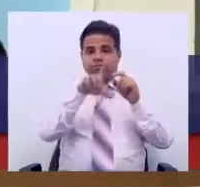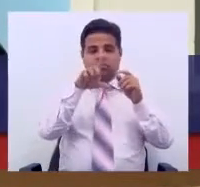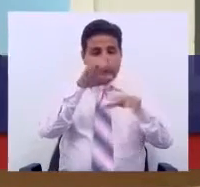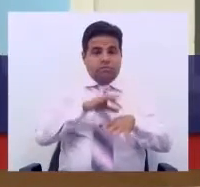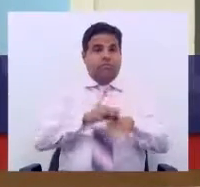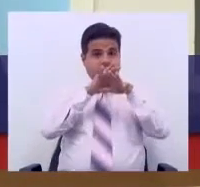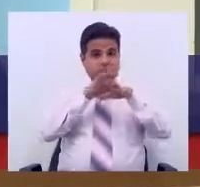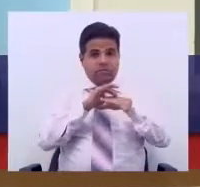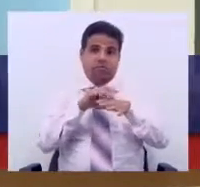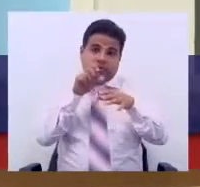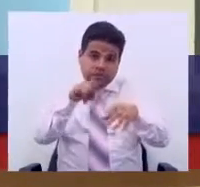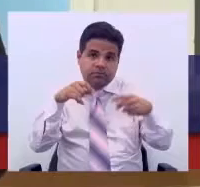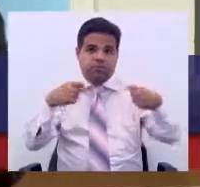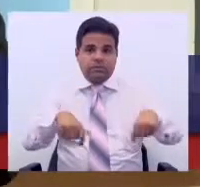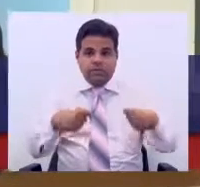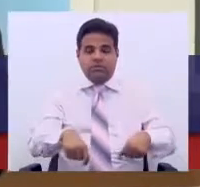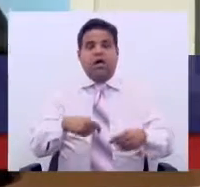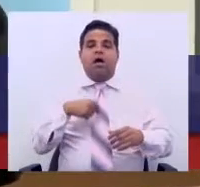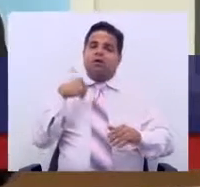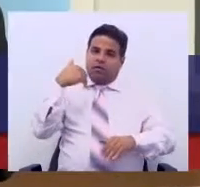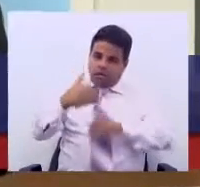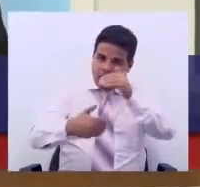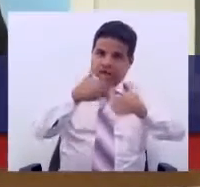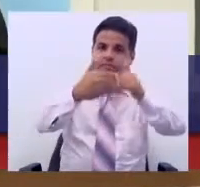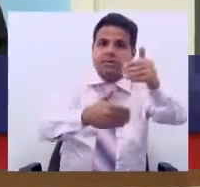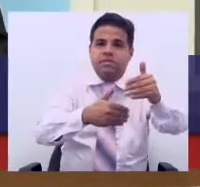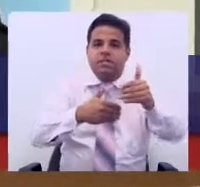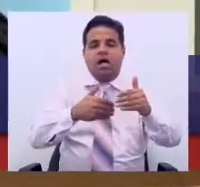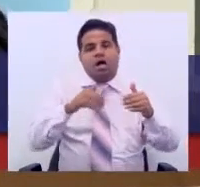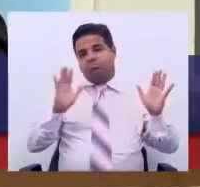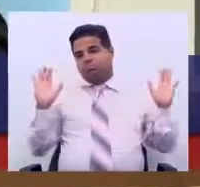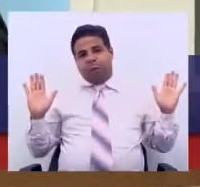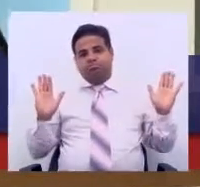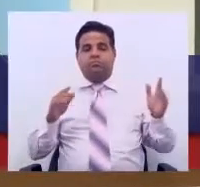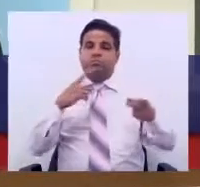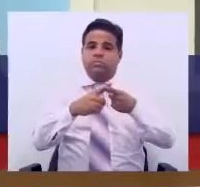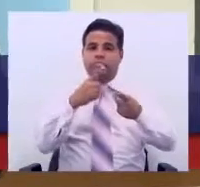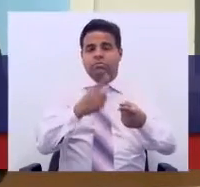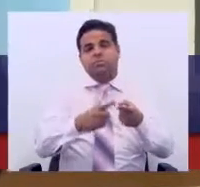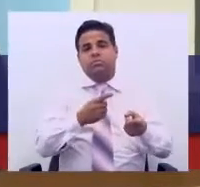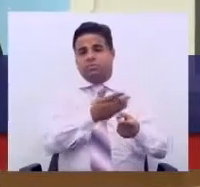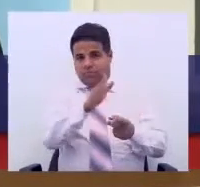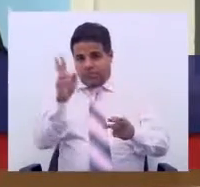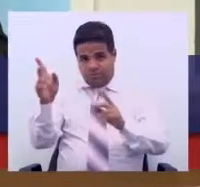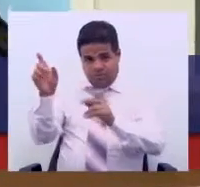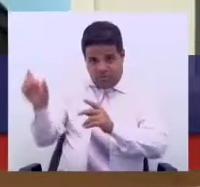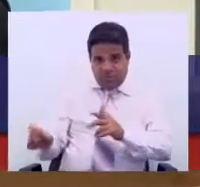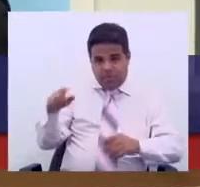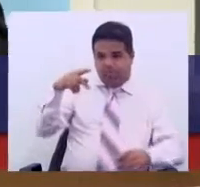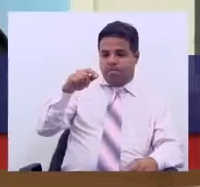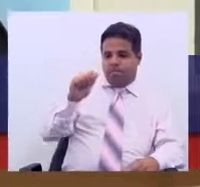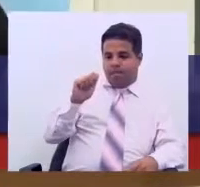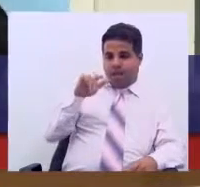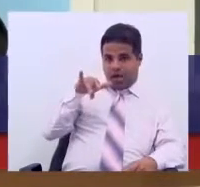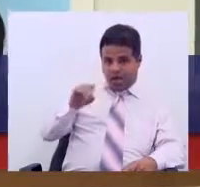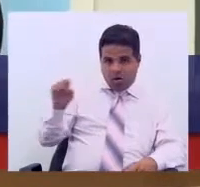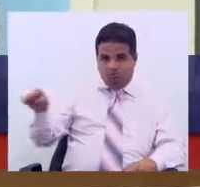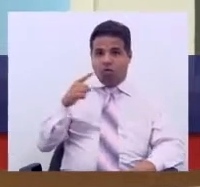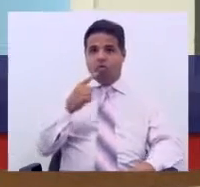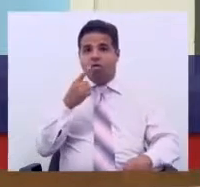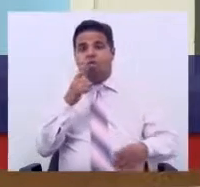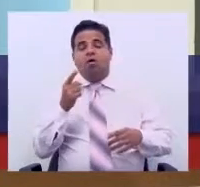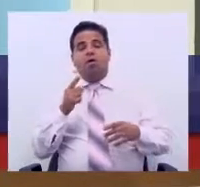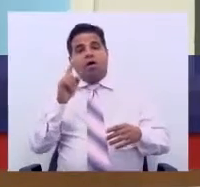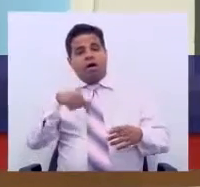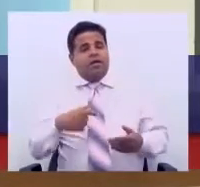aqui, se for o caso, e avançar sobre determinadas situações. Porque, como muito bem falou o Paulo Sérgio, a questão aqui se torna